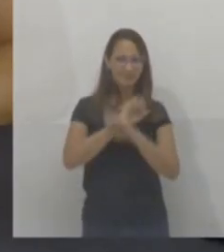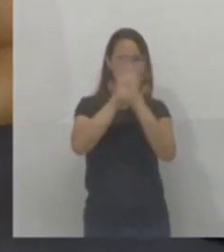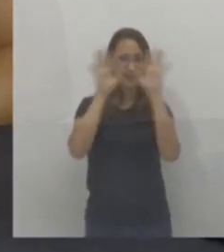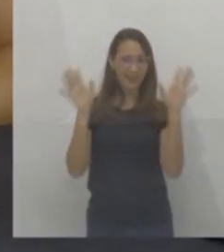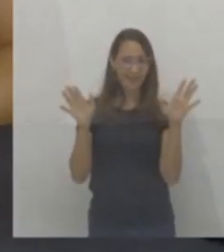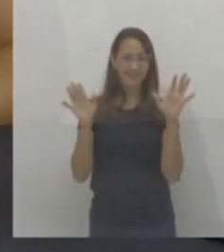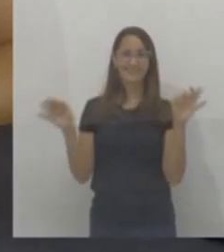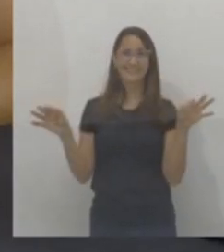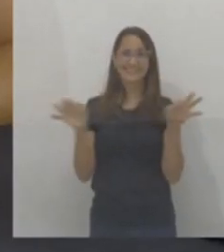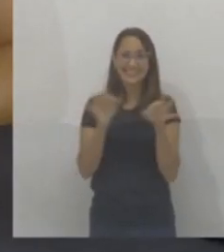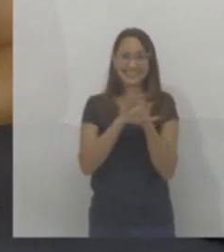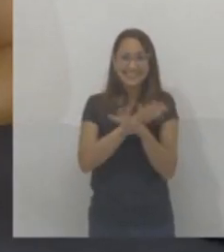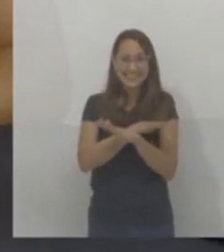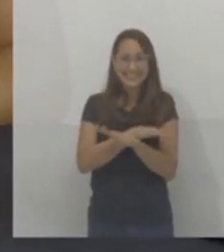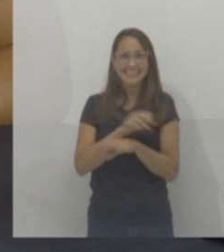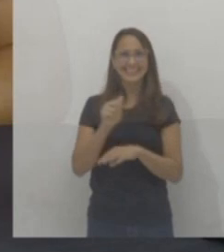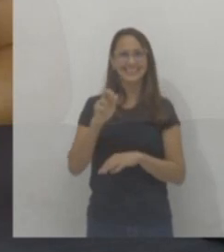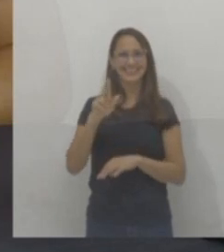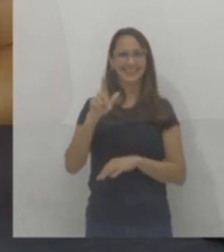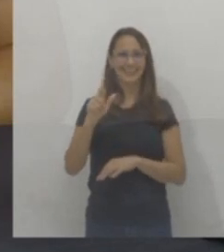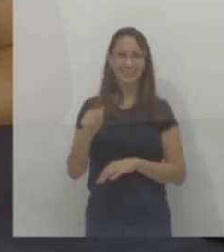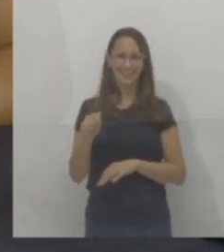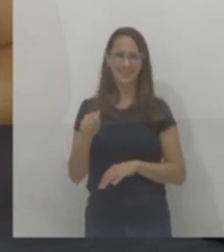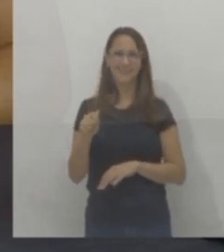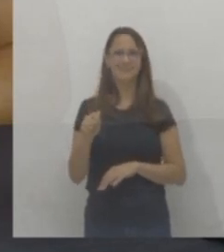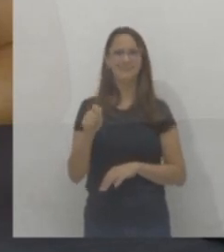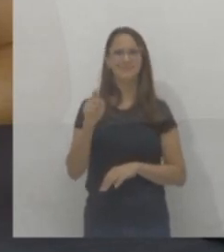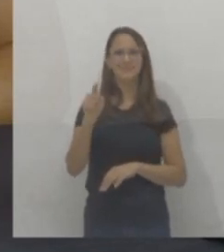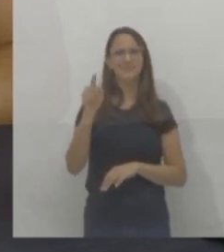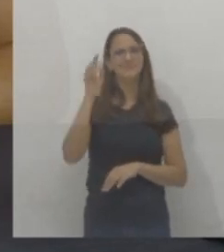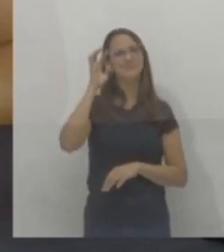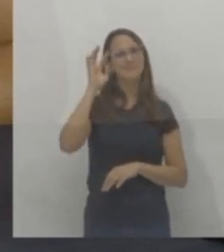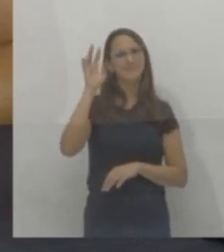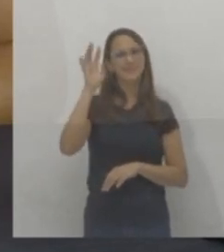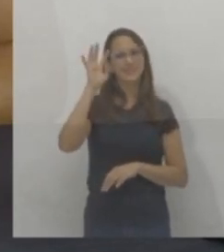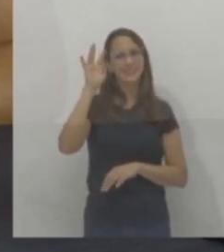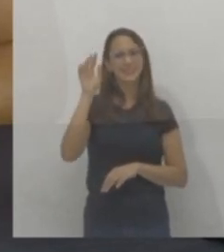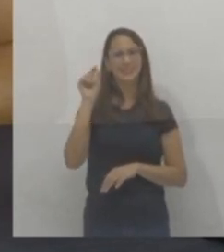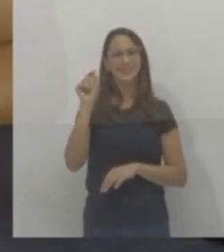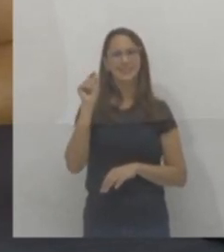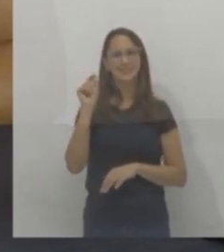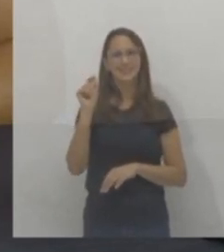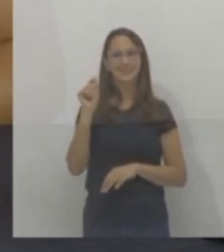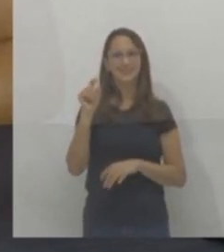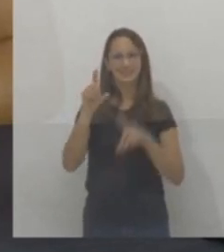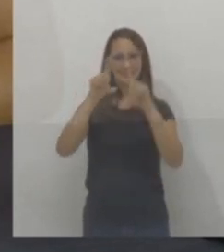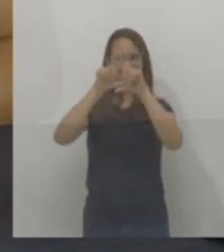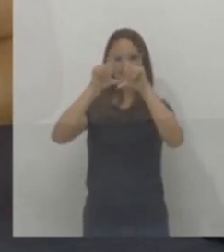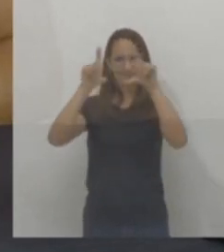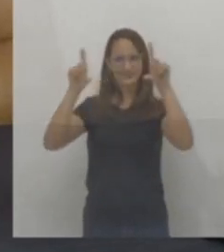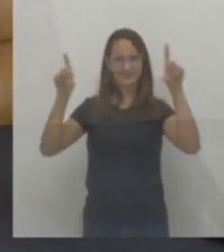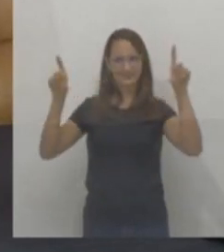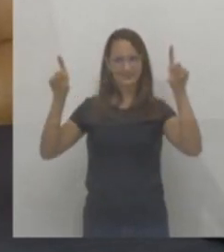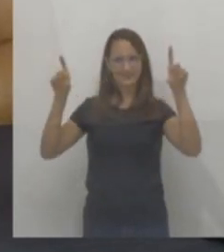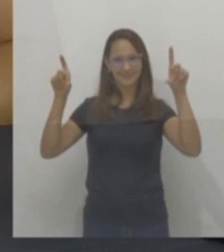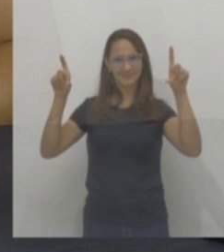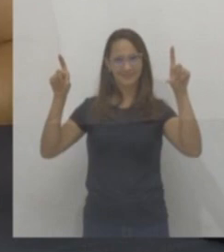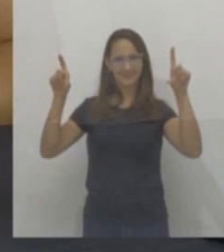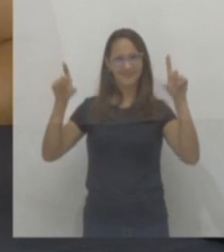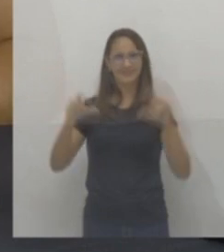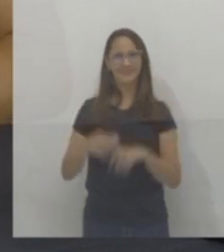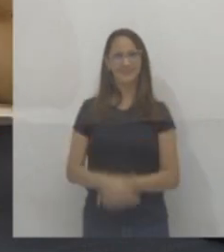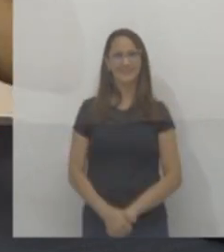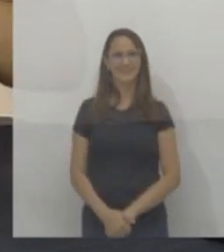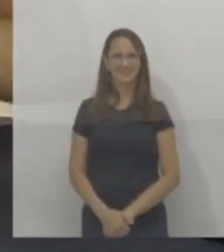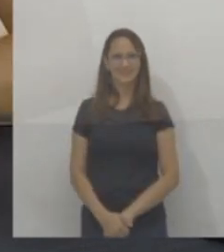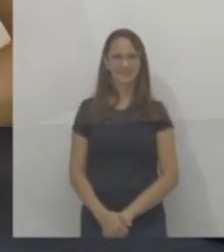uma aula nossa. Eu encerro com esse pensamento aqui. Most people will succeed in small things if they forget about great